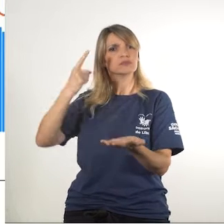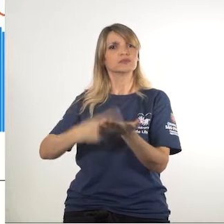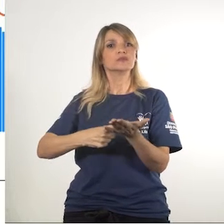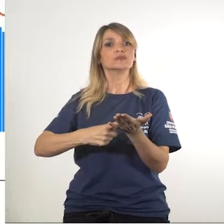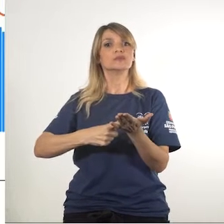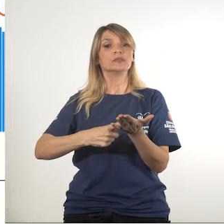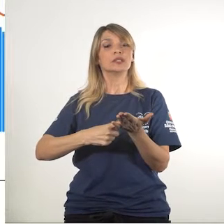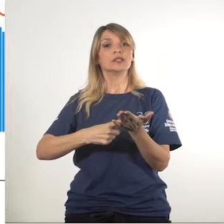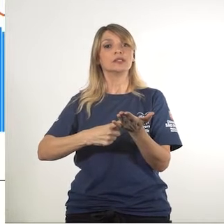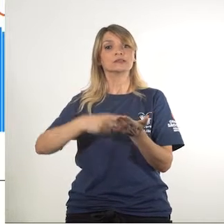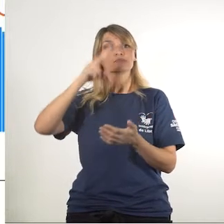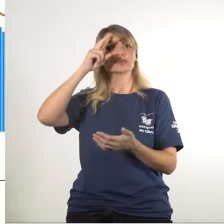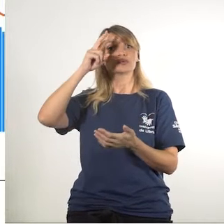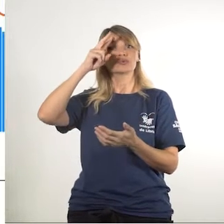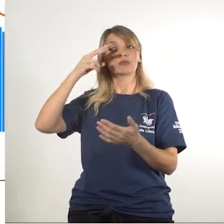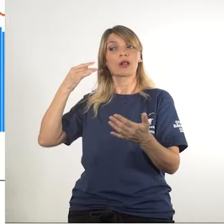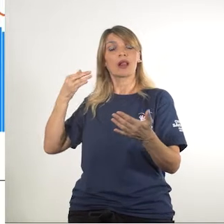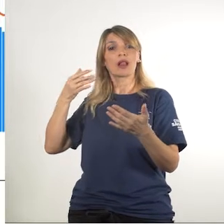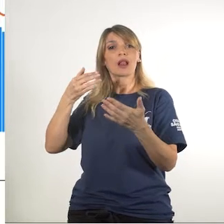na série histórica,